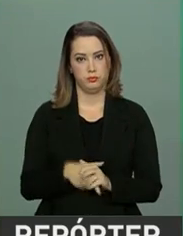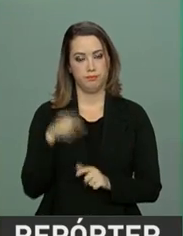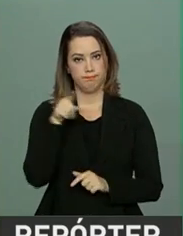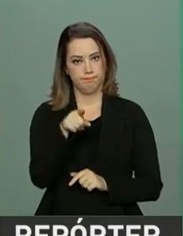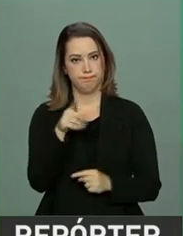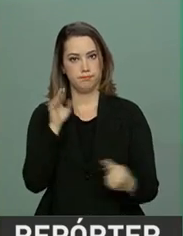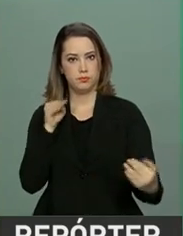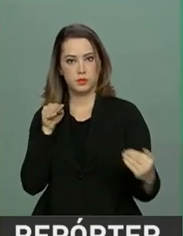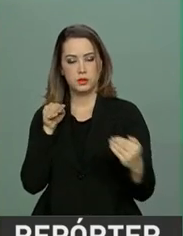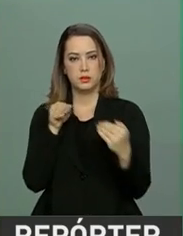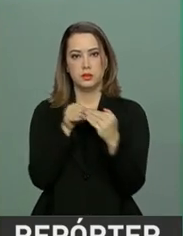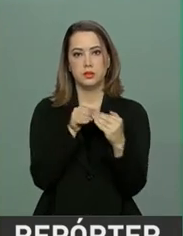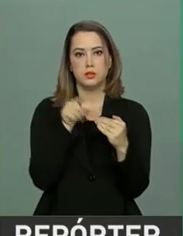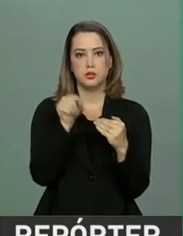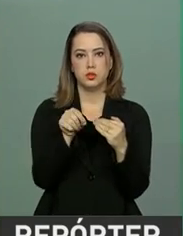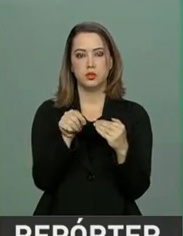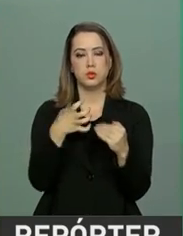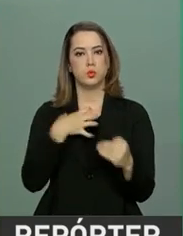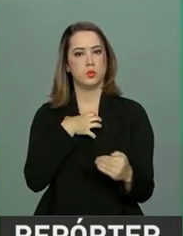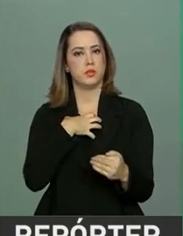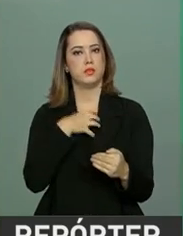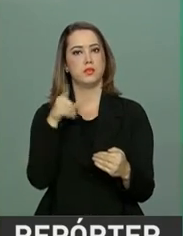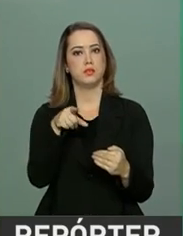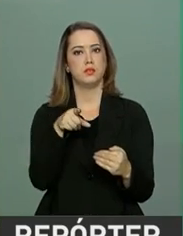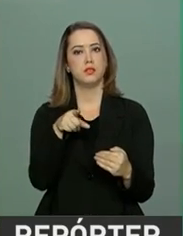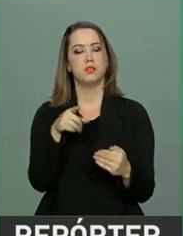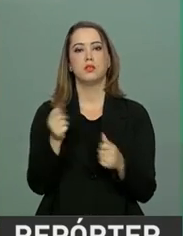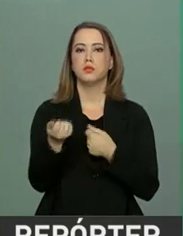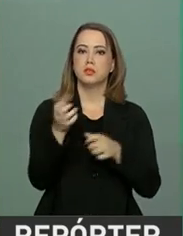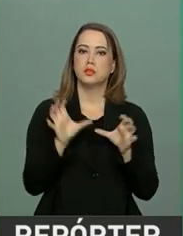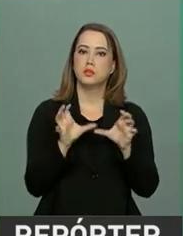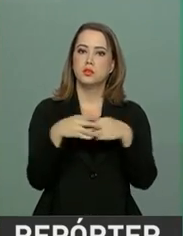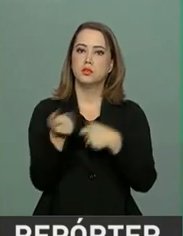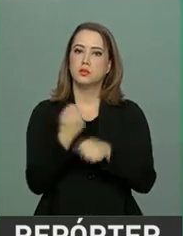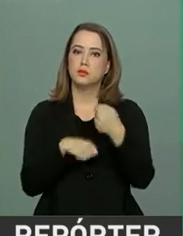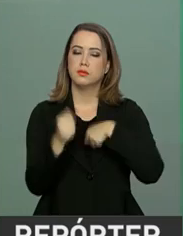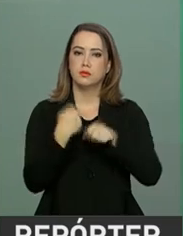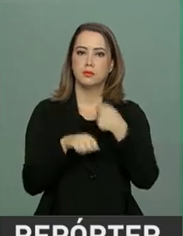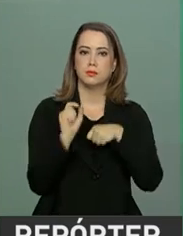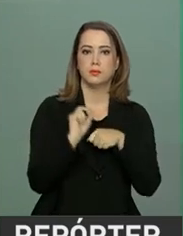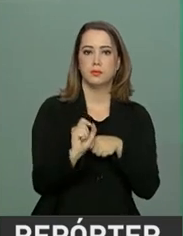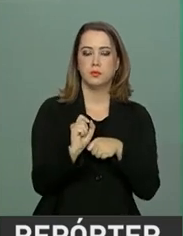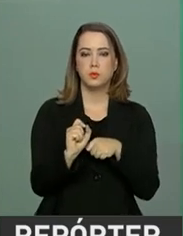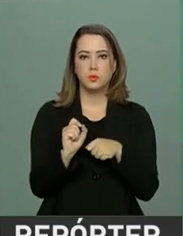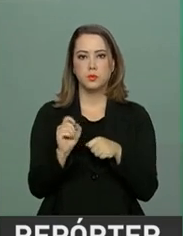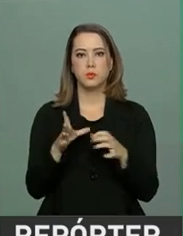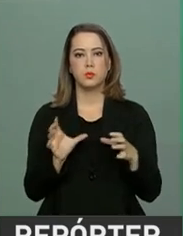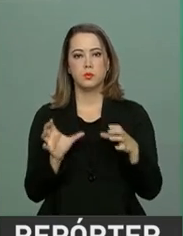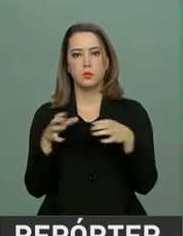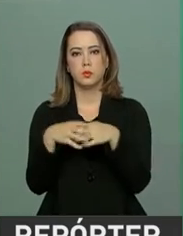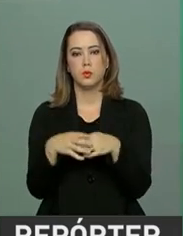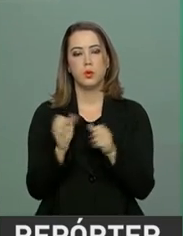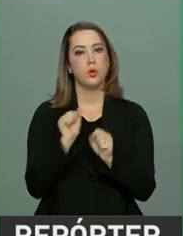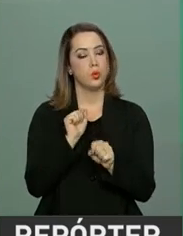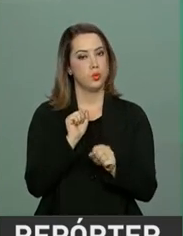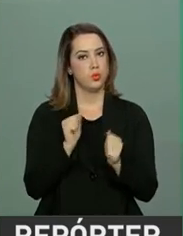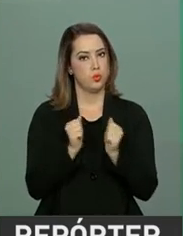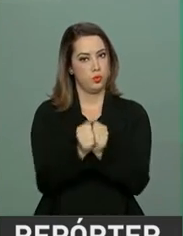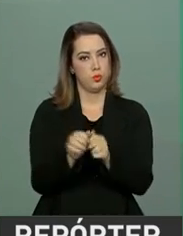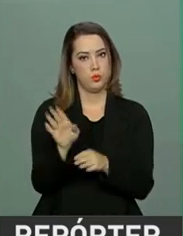nesta direção sentido que essa equipe Econômica montou Sob orientação do presidente Michel